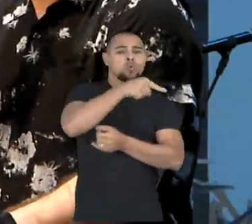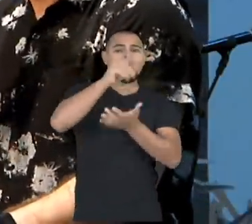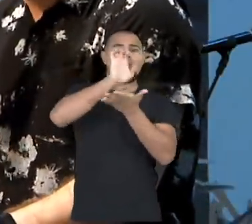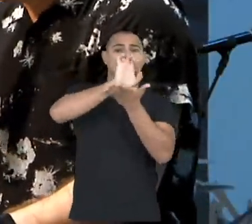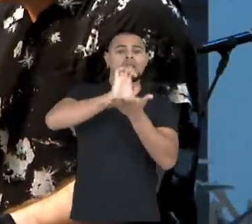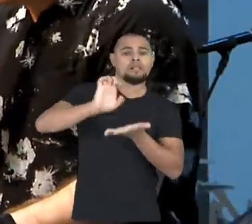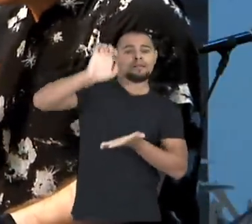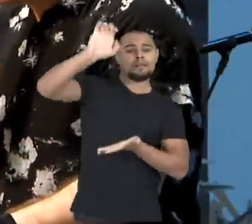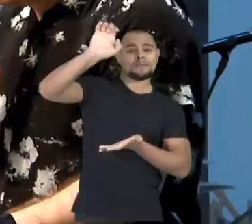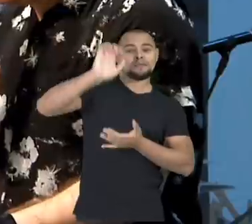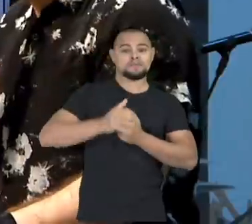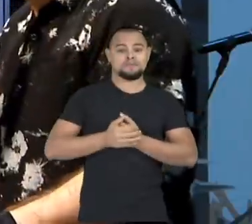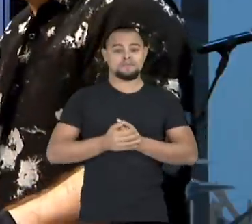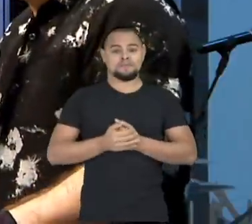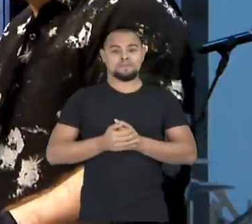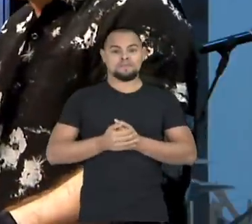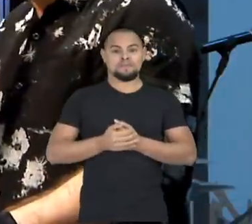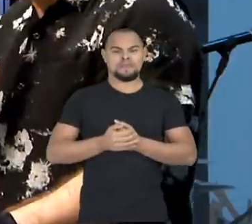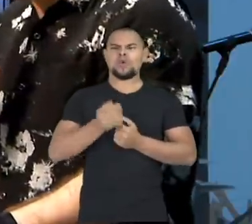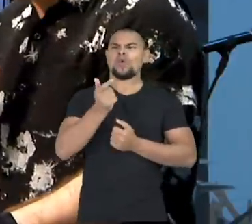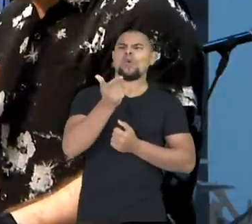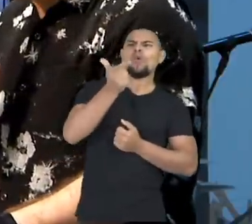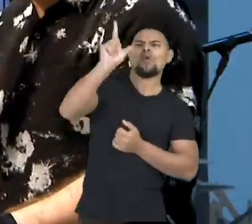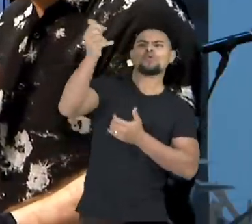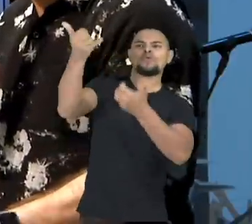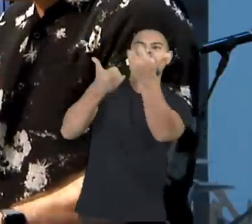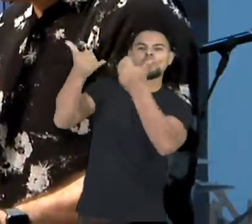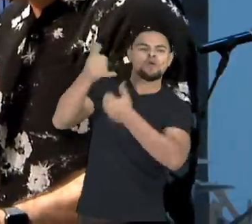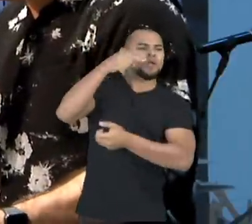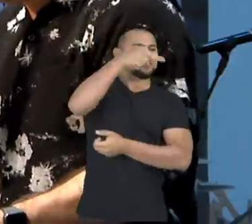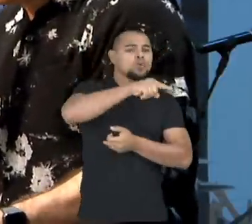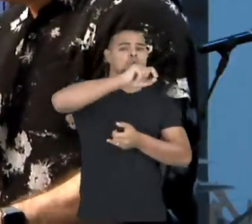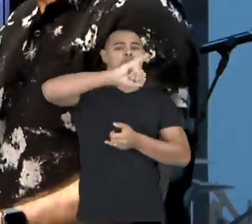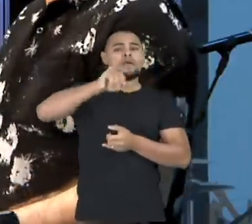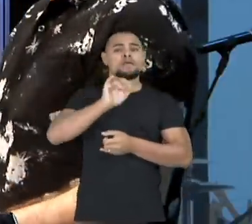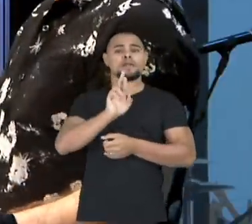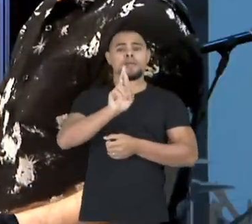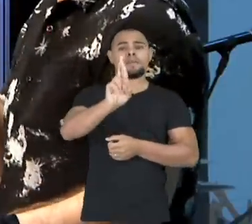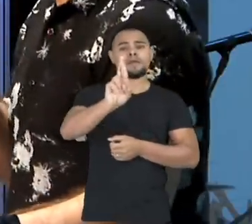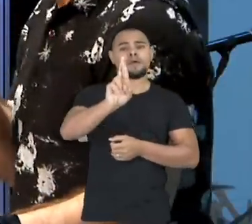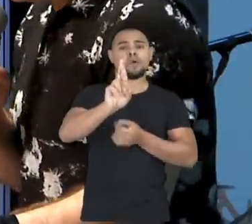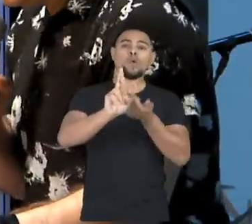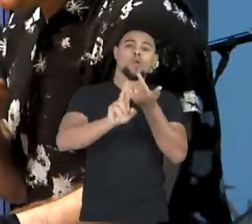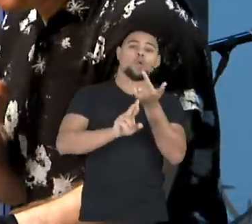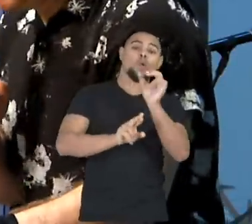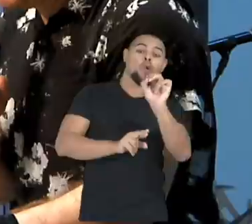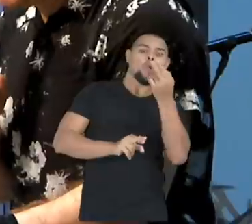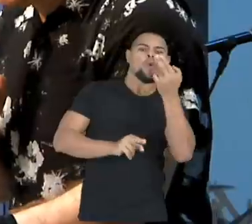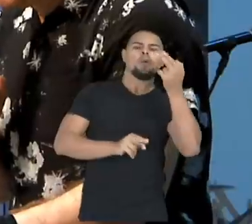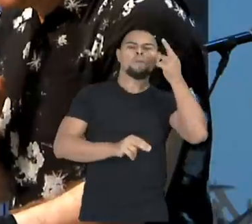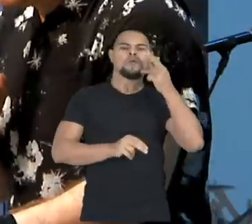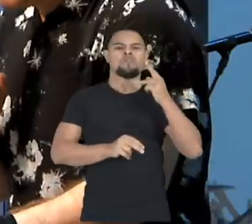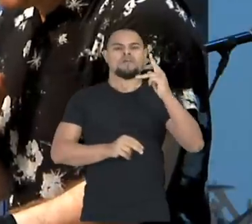Elias, e ainda outros, Jeremias ou um dos profetas.